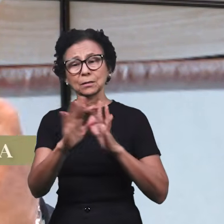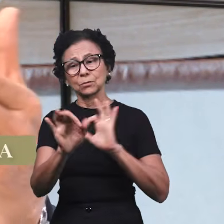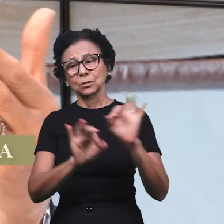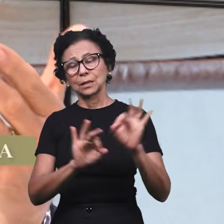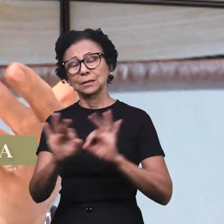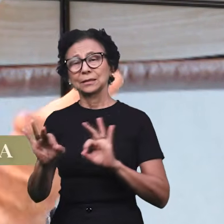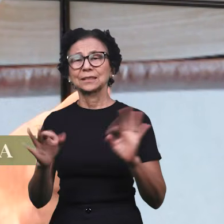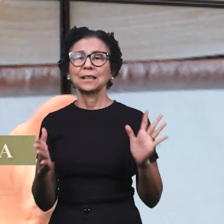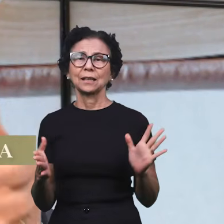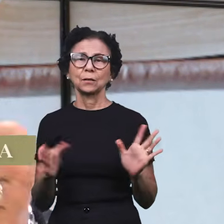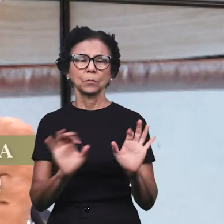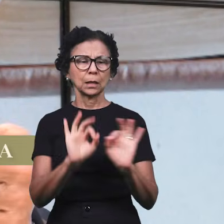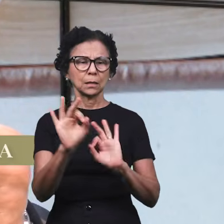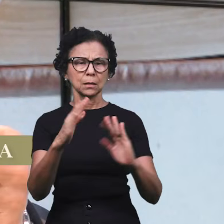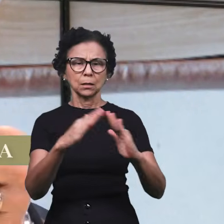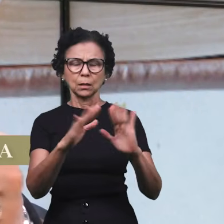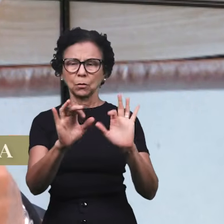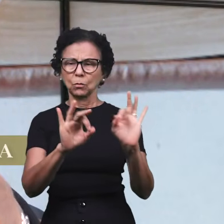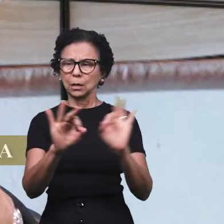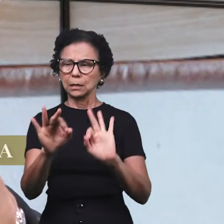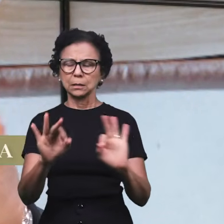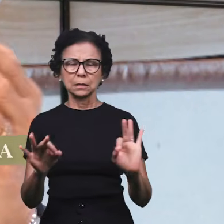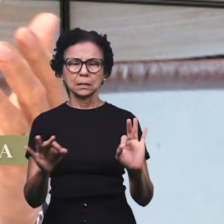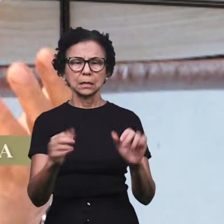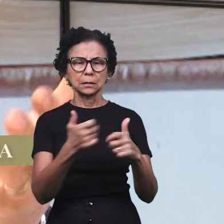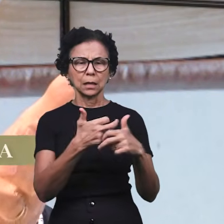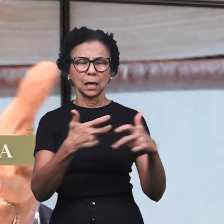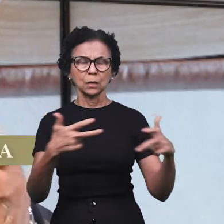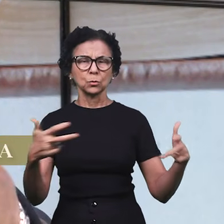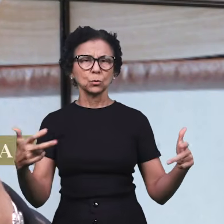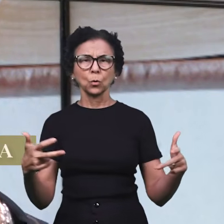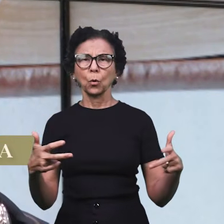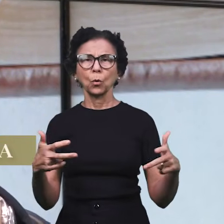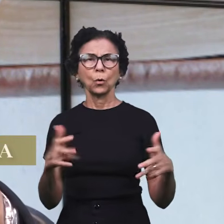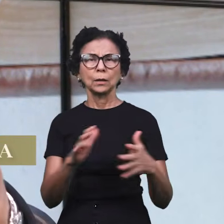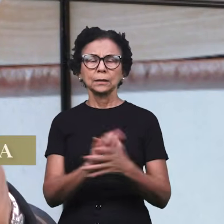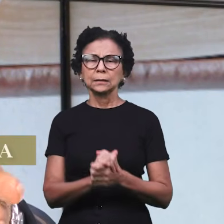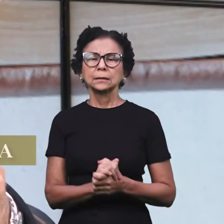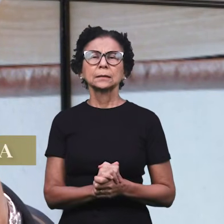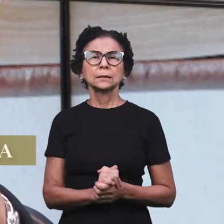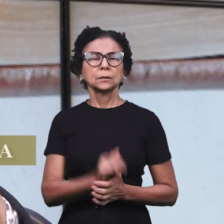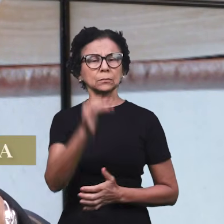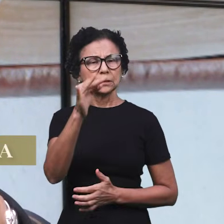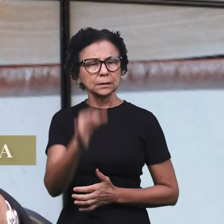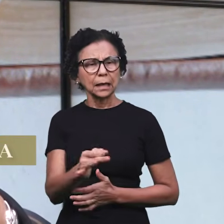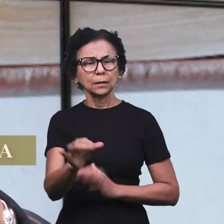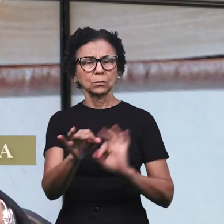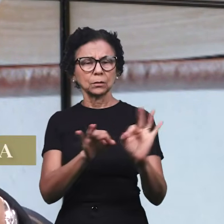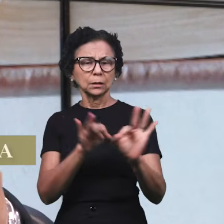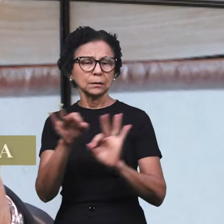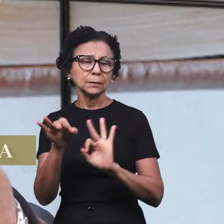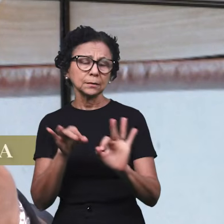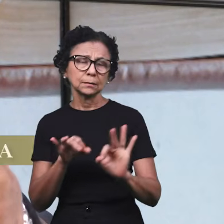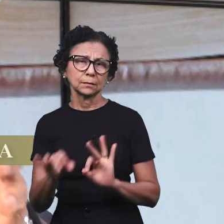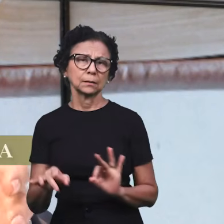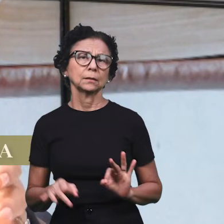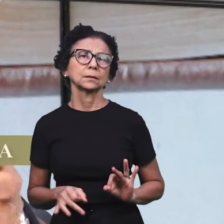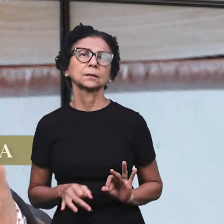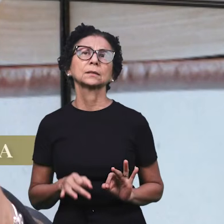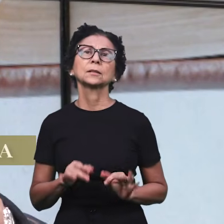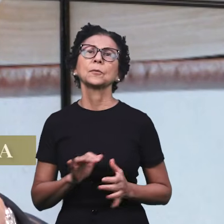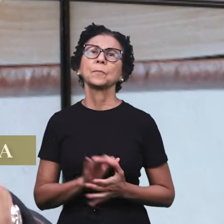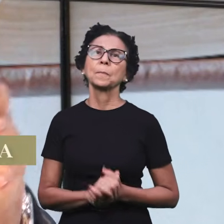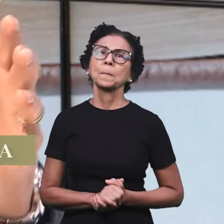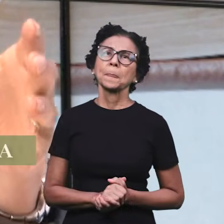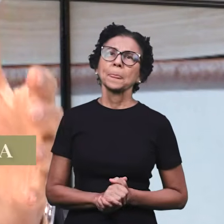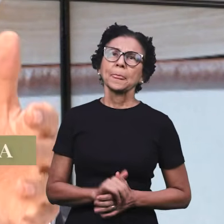as coisas funcionam, né? São colaboradores. E vem momentos difíceis, onde é muito difícil alguém para ajudar em